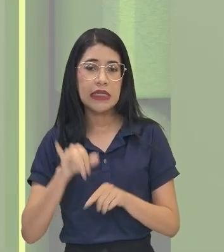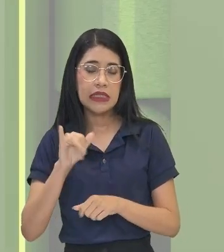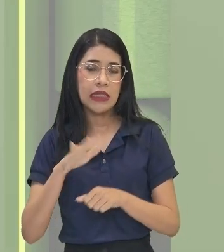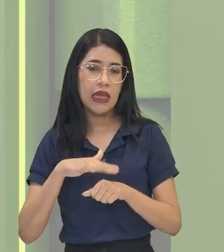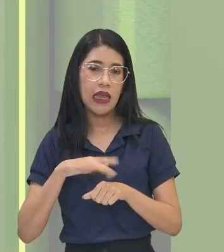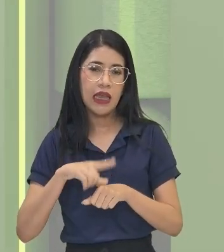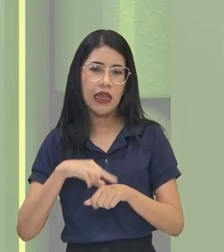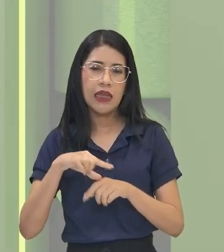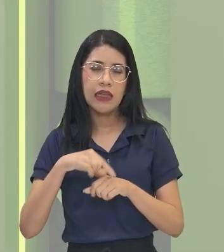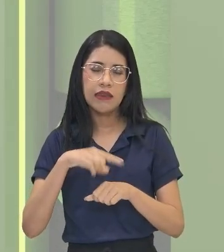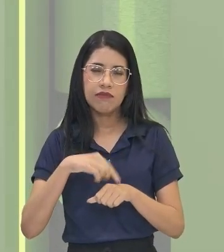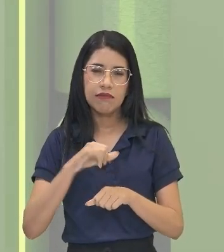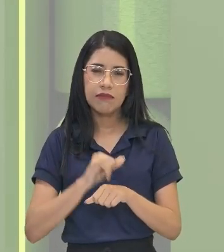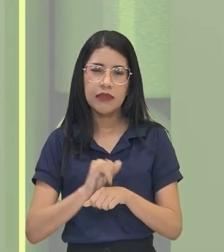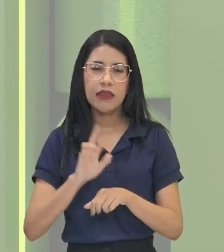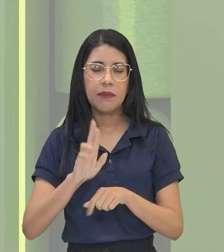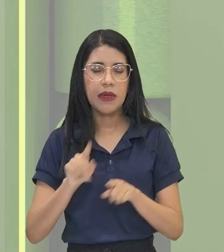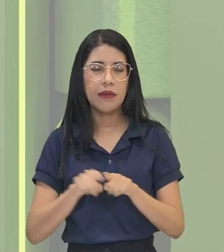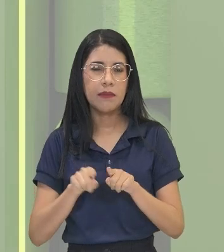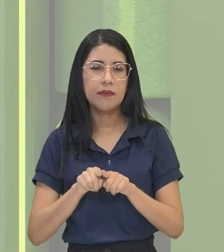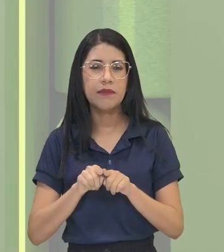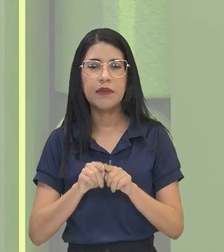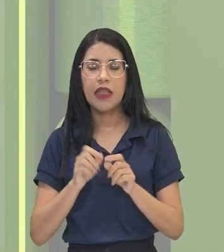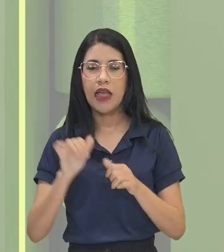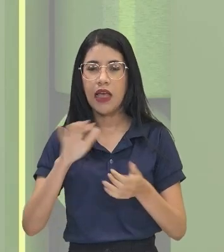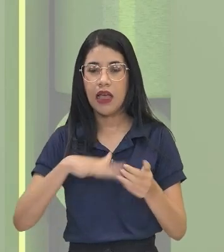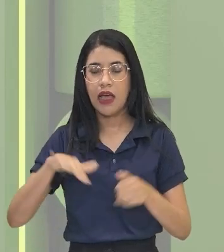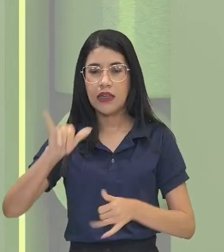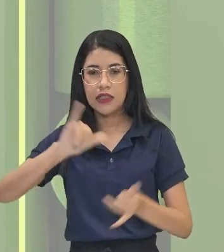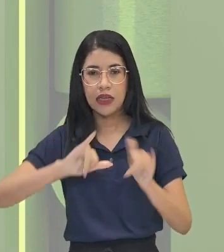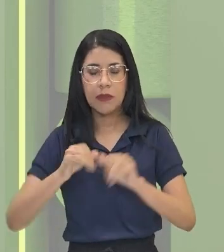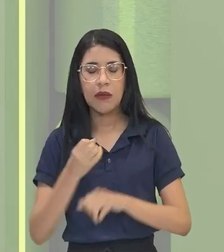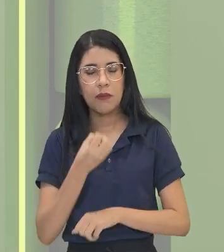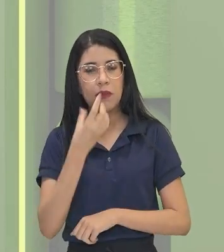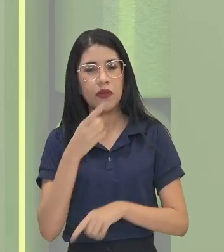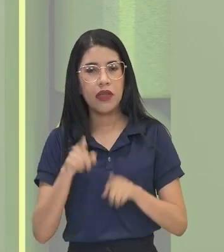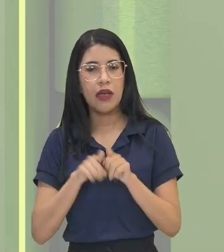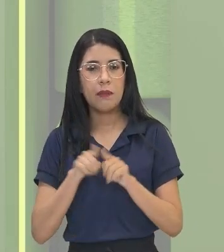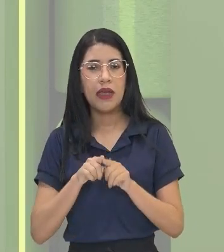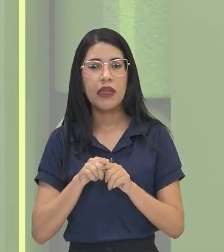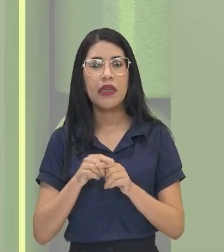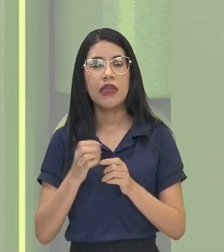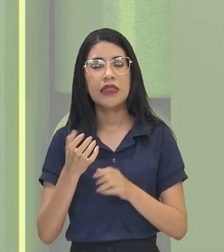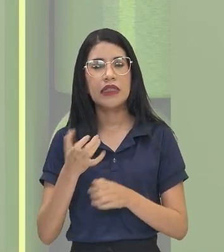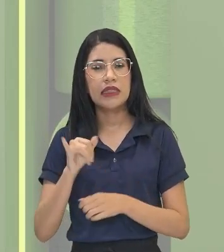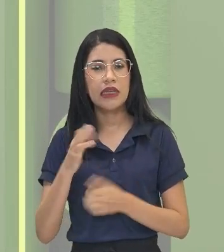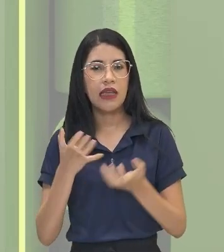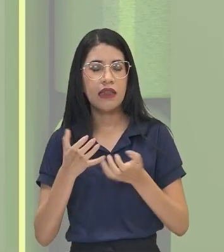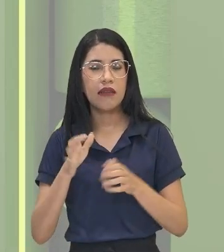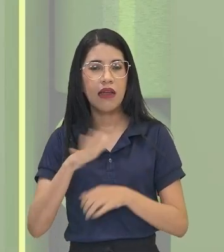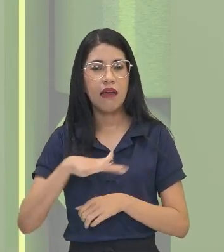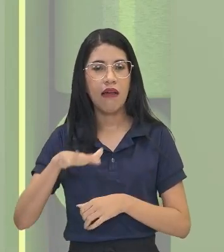em química, fica à vontade. É muito bom para quem quer trabalhar nas indústrias,